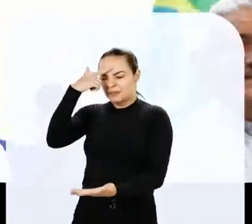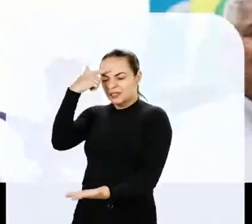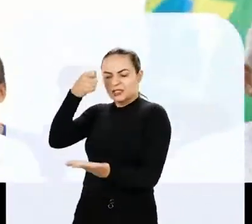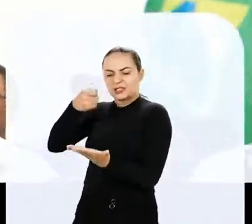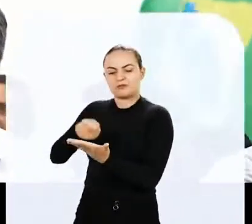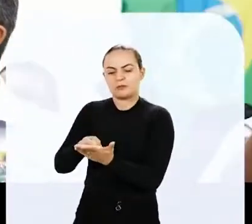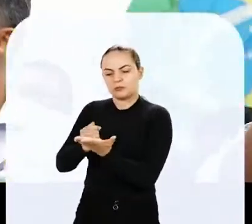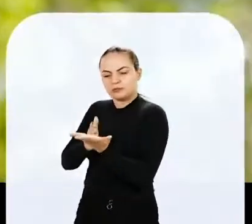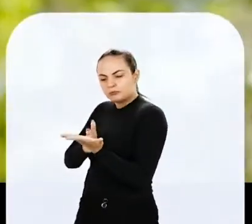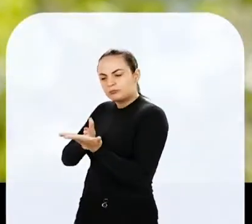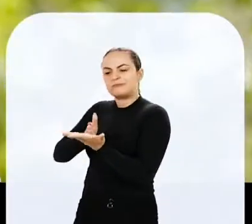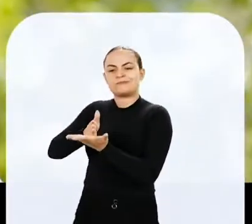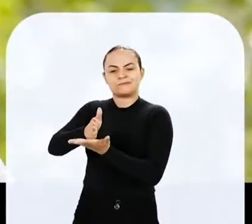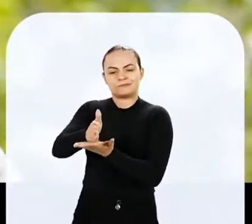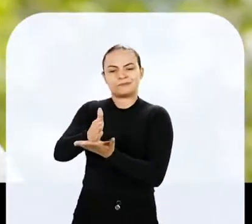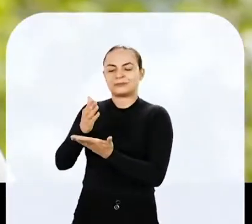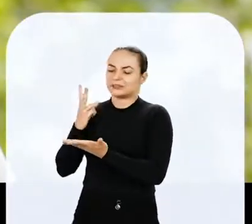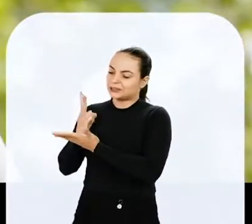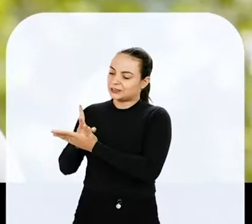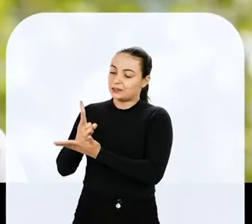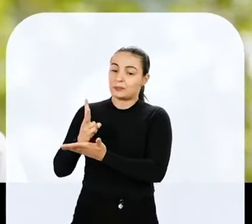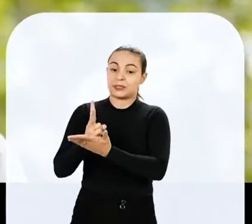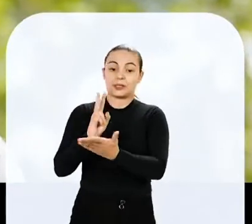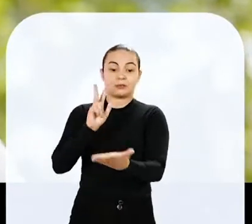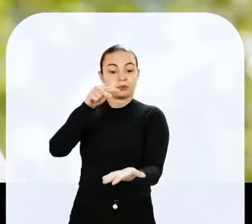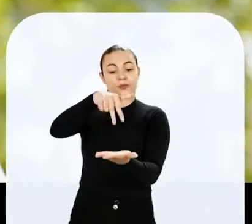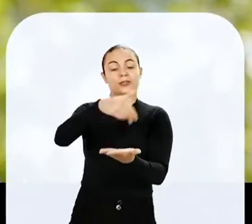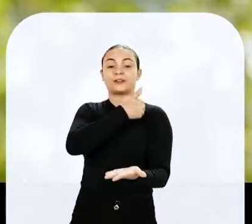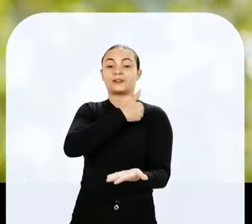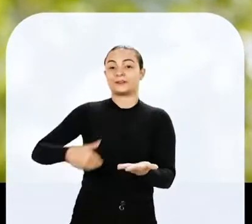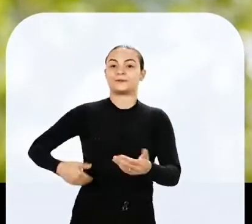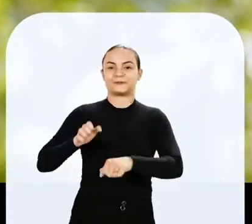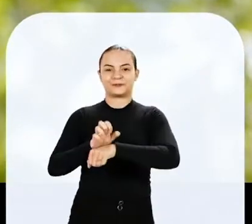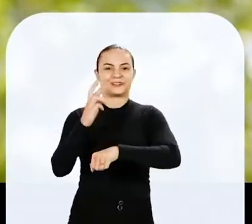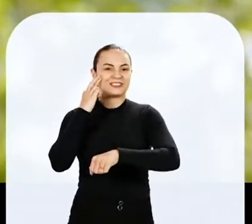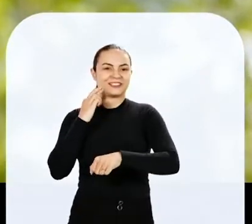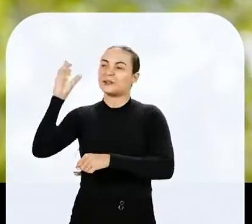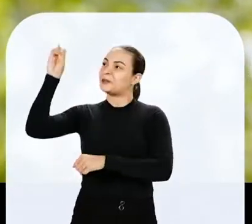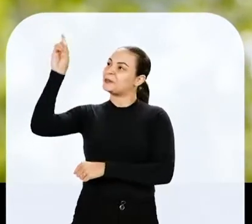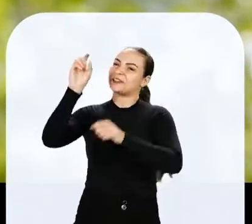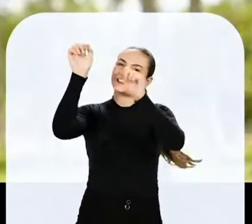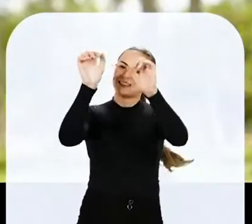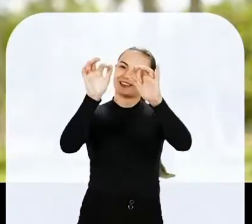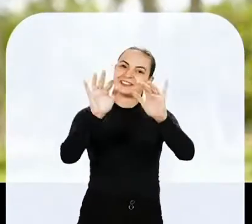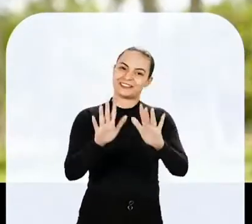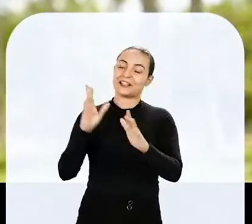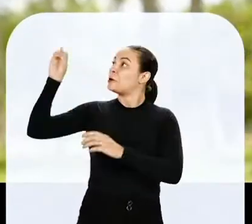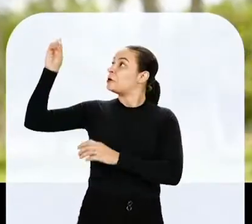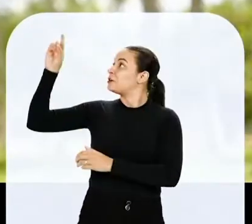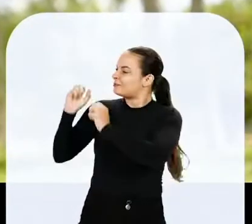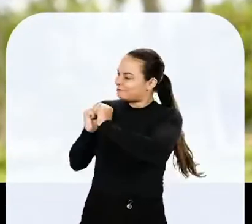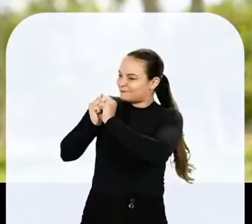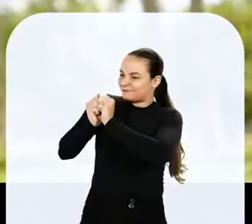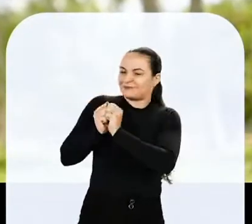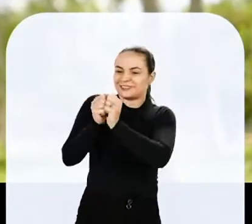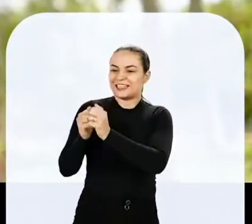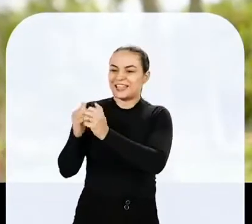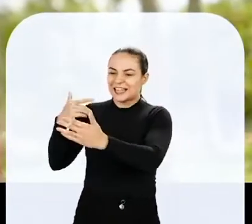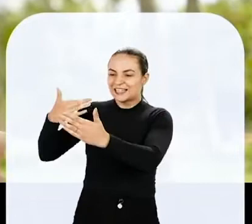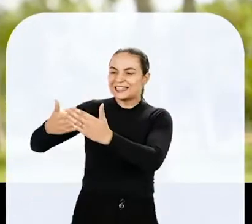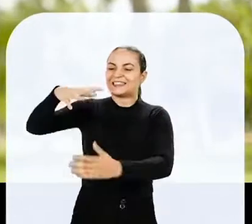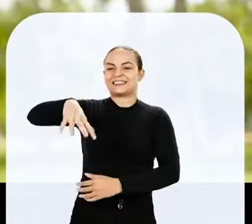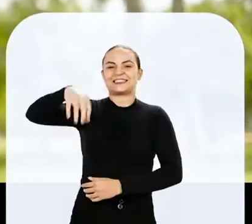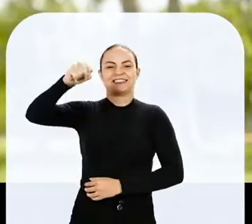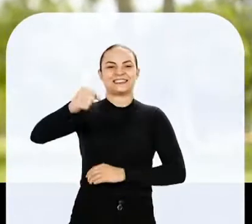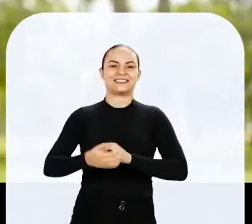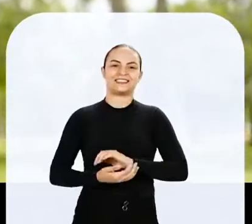irá impulsionar todas as minhas decisões à frente do governo do nosso estado. Fiquem com Deus e com Ele iremos